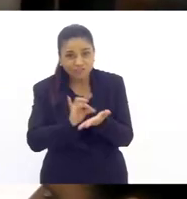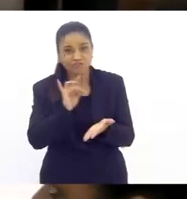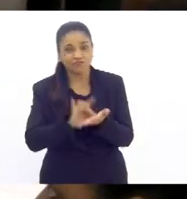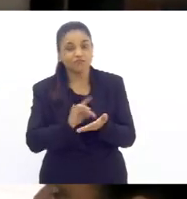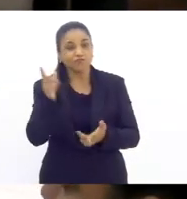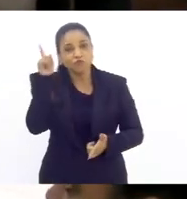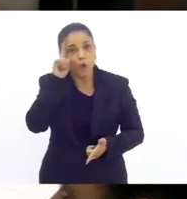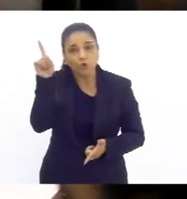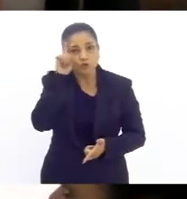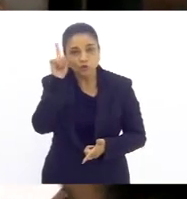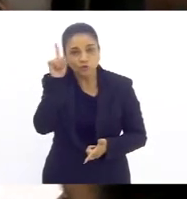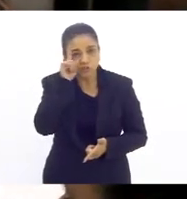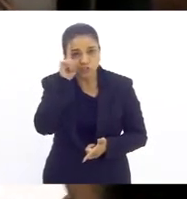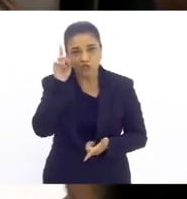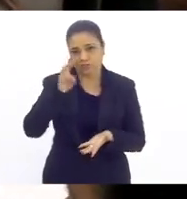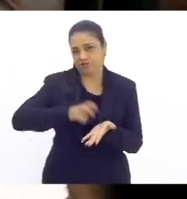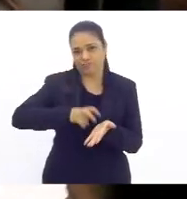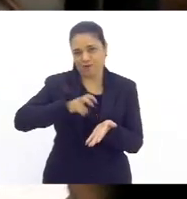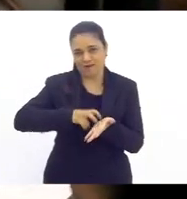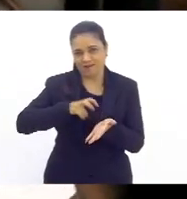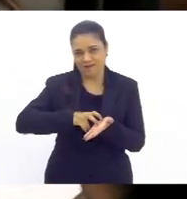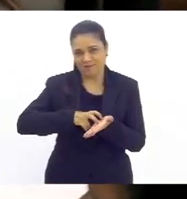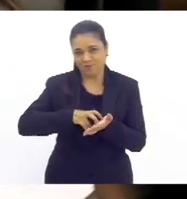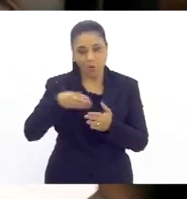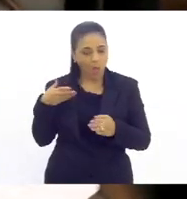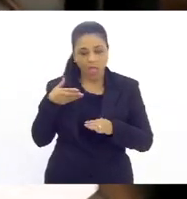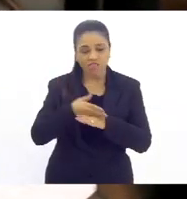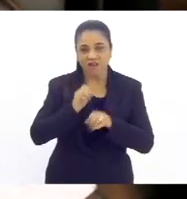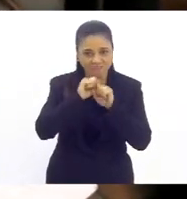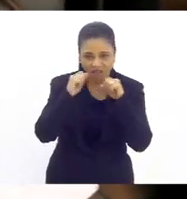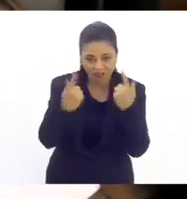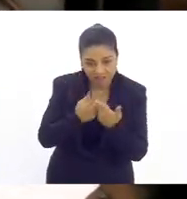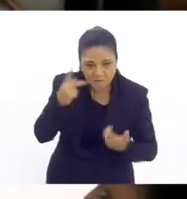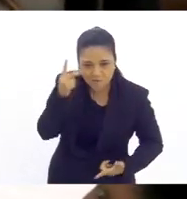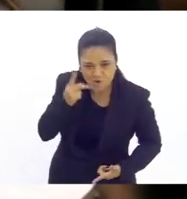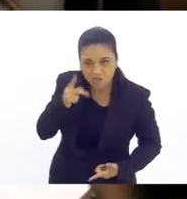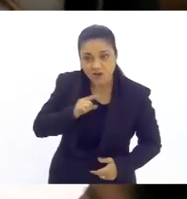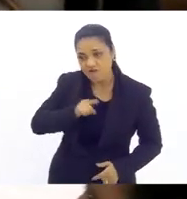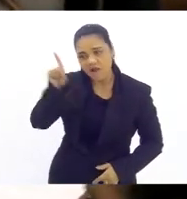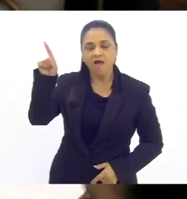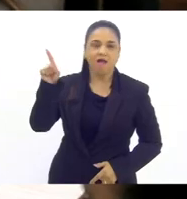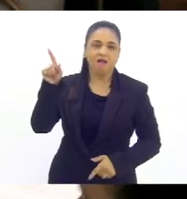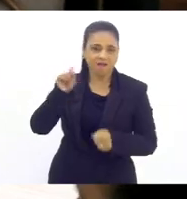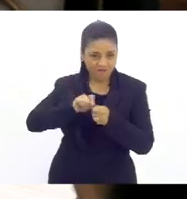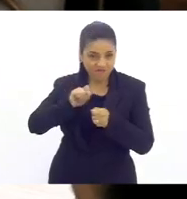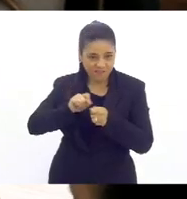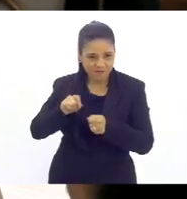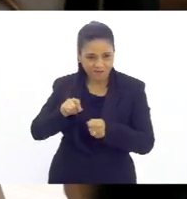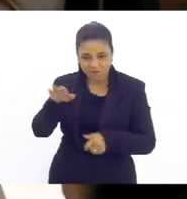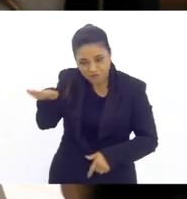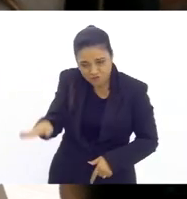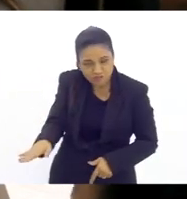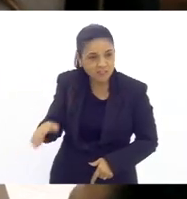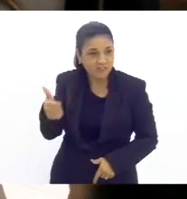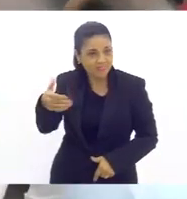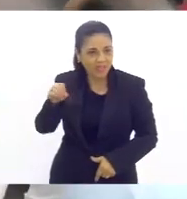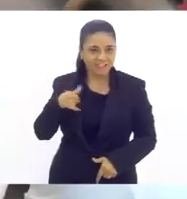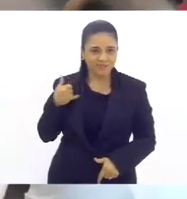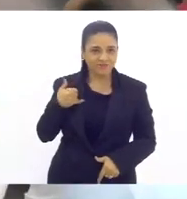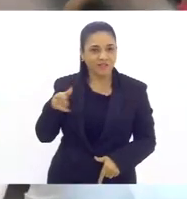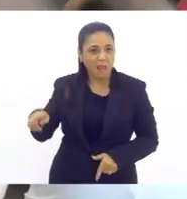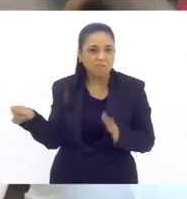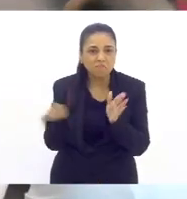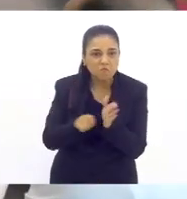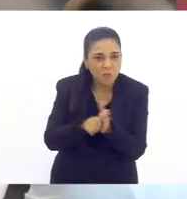bala de tiro não é entrar dentro da política não quer fazer política vai perguntar o menor de 10 anos porque que tá na boca de fumo ele